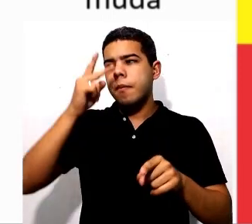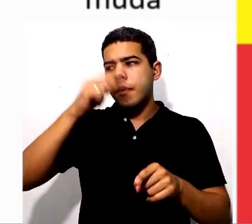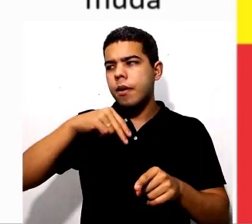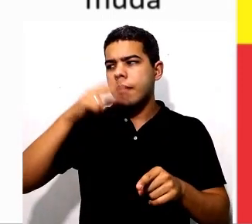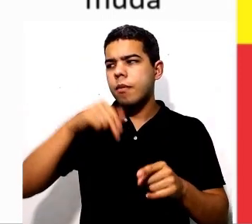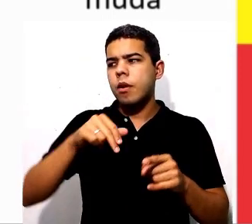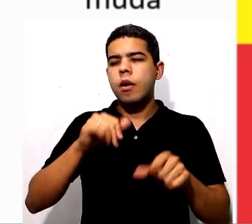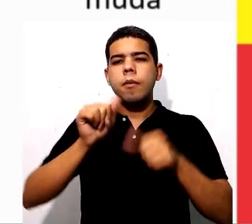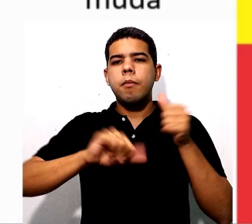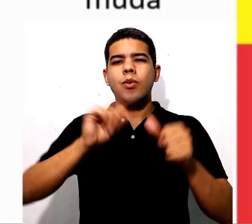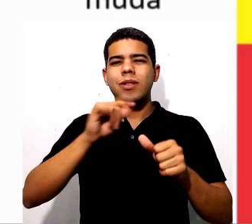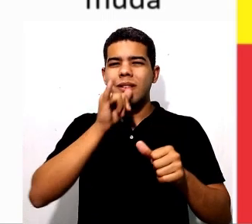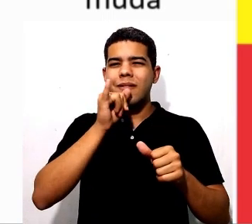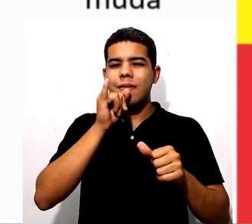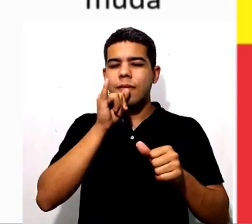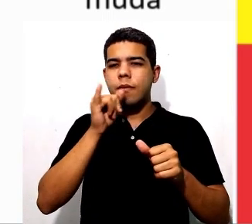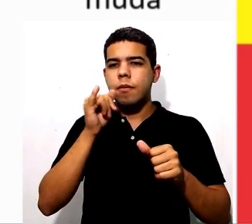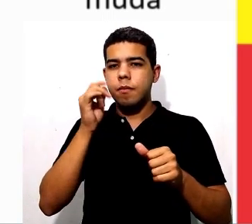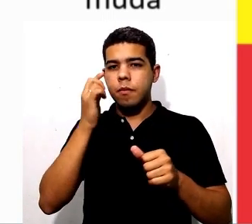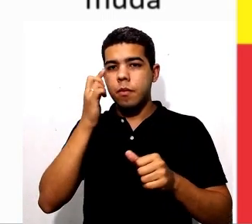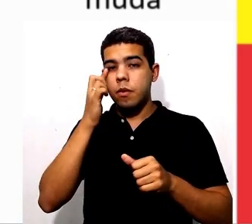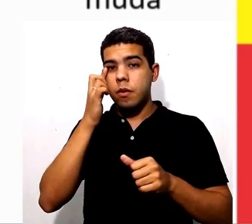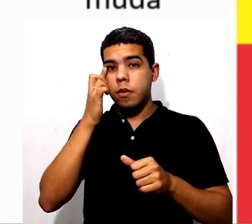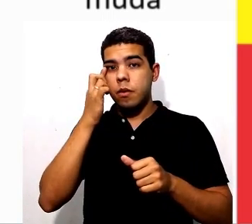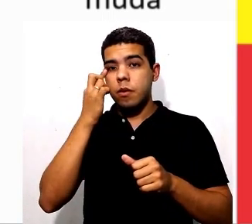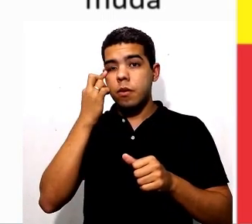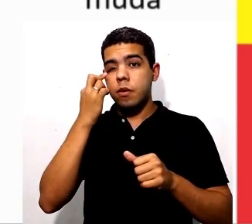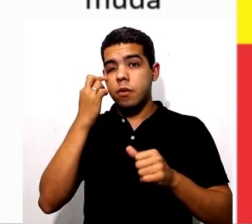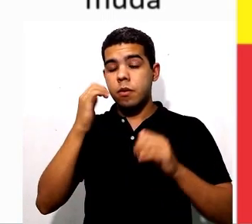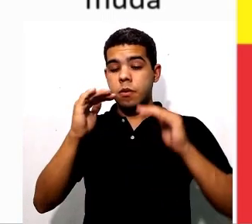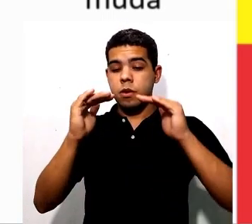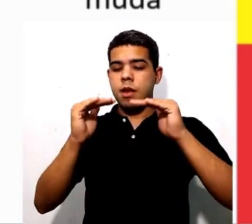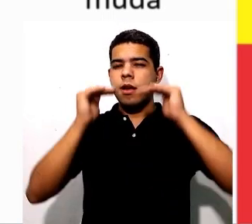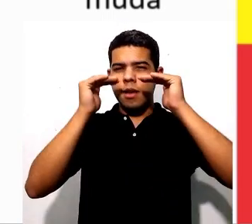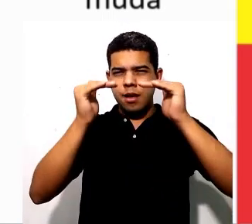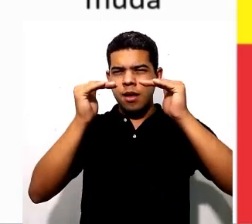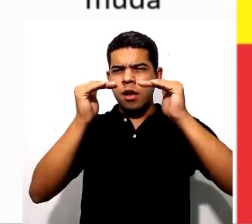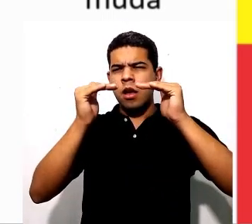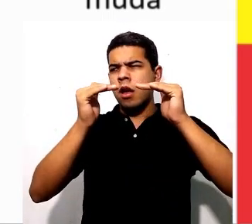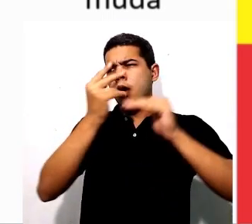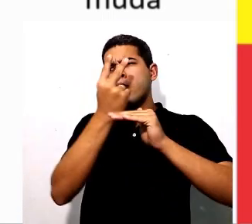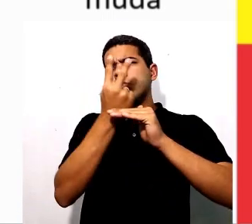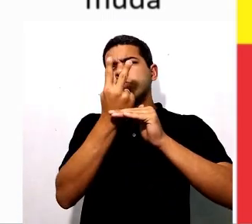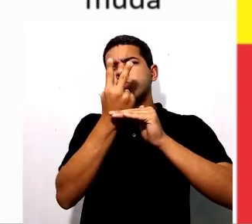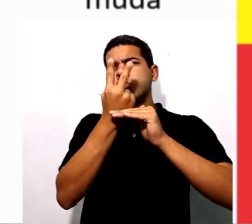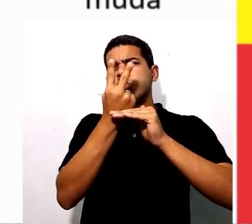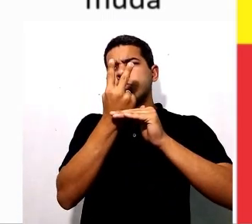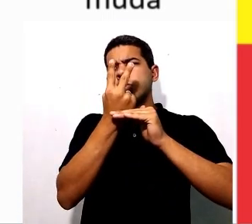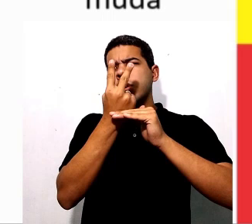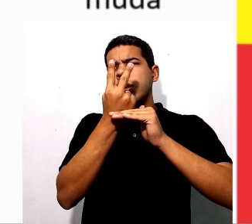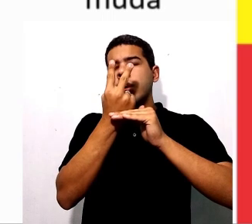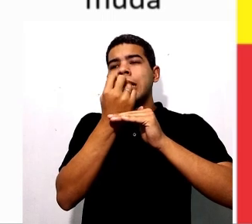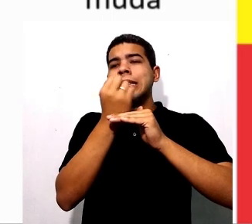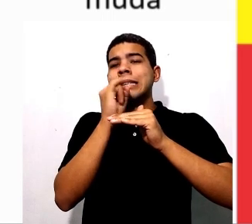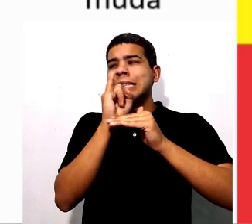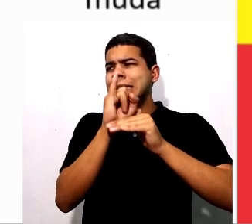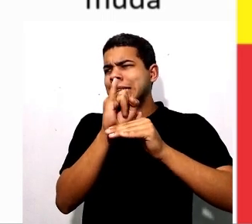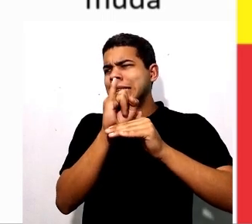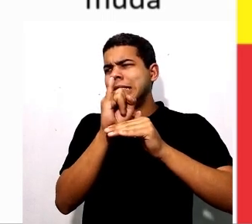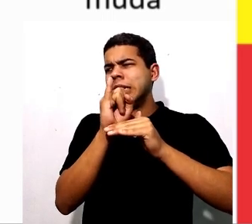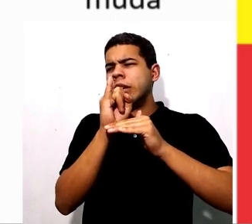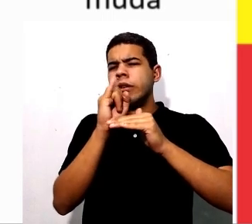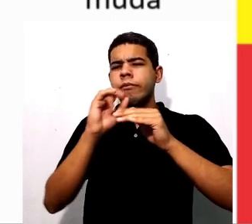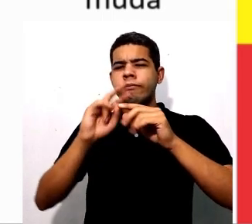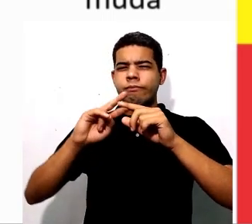de cima, continua sendo 2. Se eu multipliquei por 1,5, tem que ser por 1,5 também, tem que ser ampliado. Então, tem